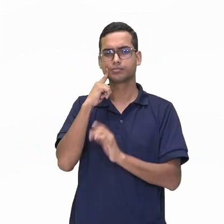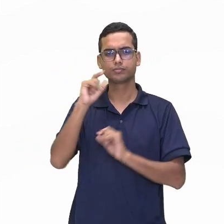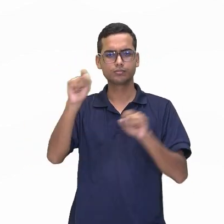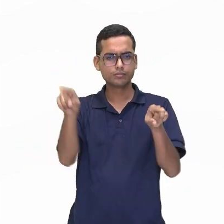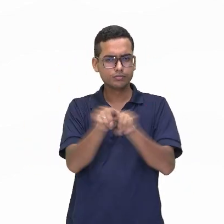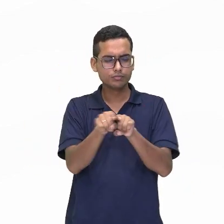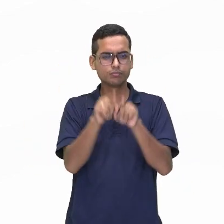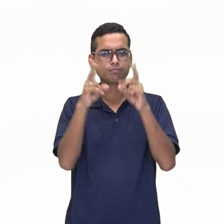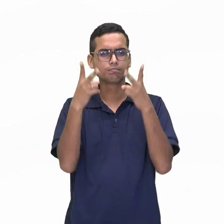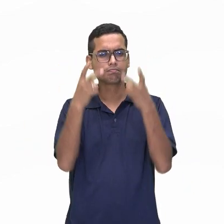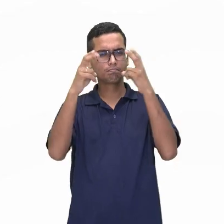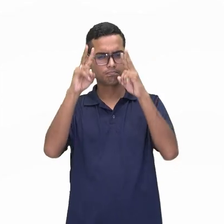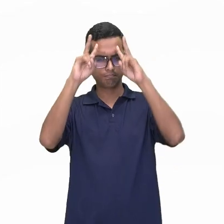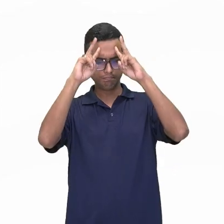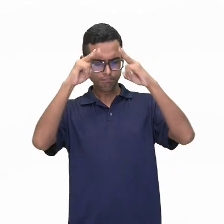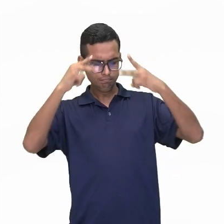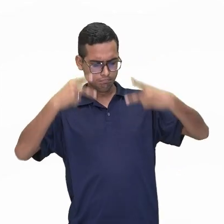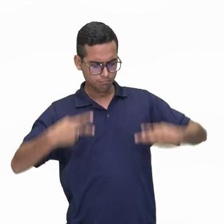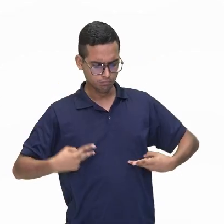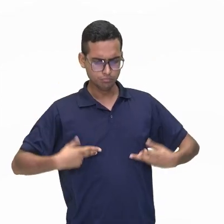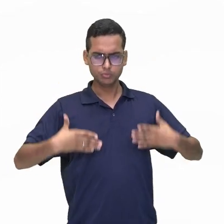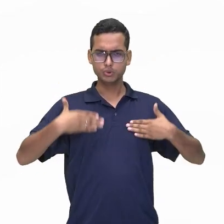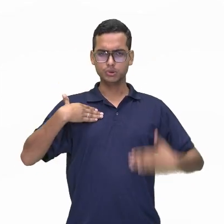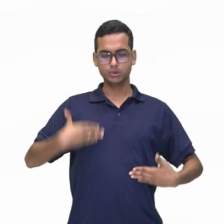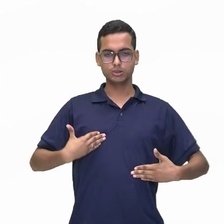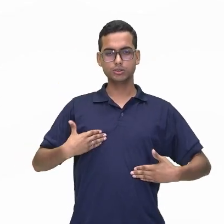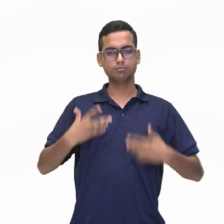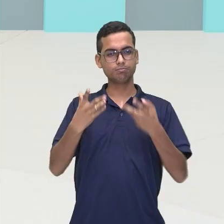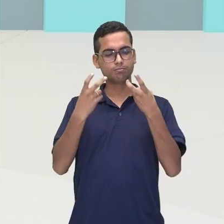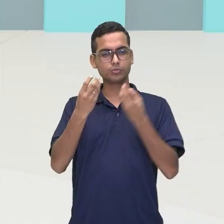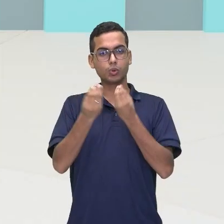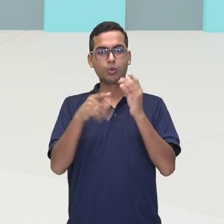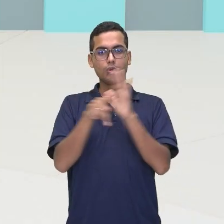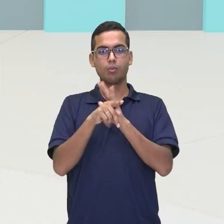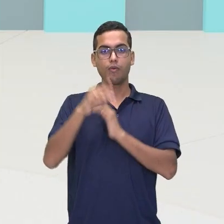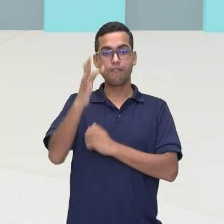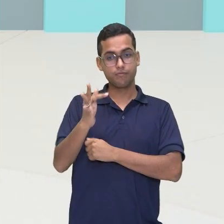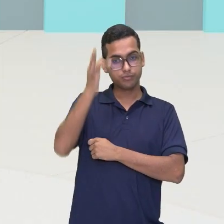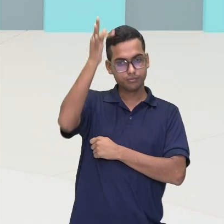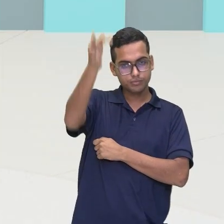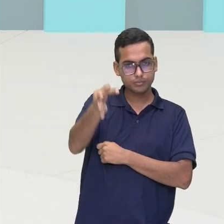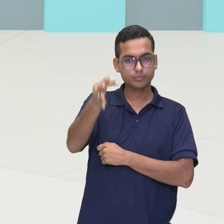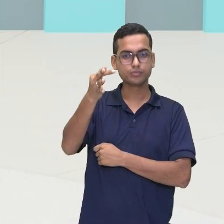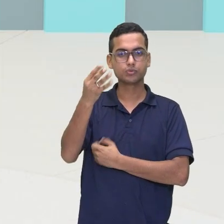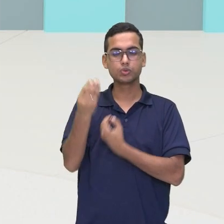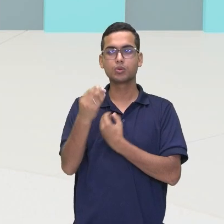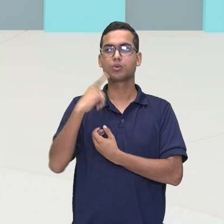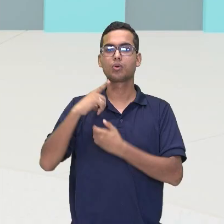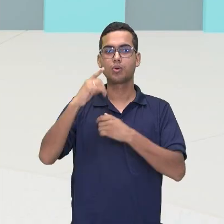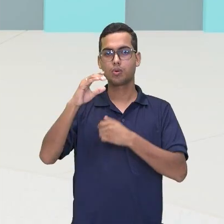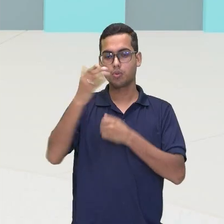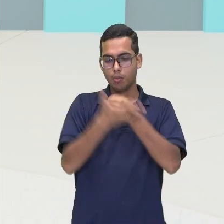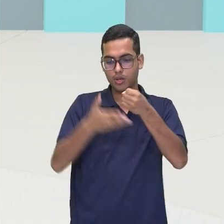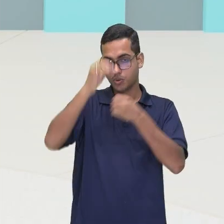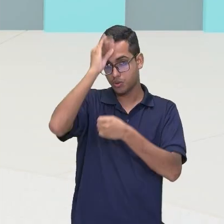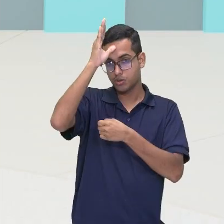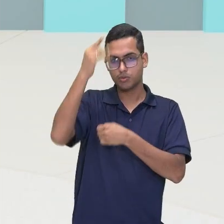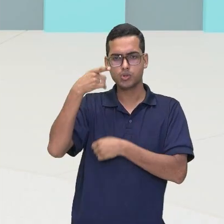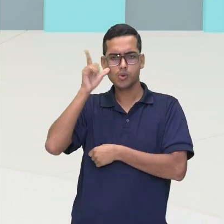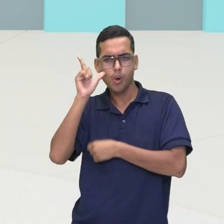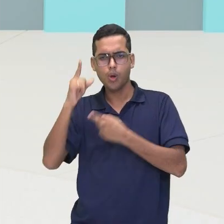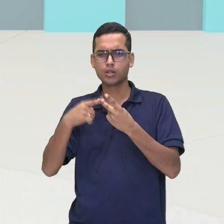fazem enxergar toda a perspectiva do amanhã advindo do ontem, do passado. Então, todos